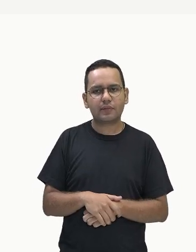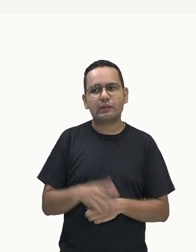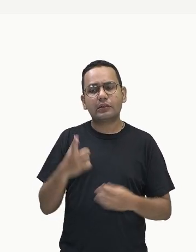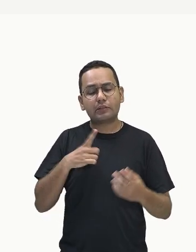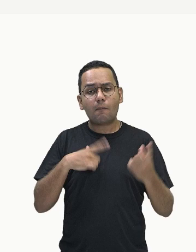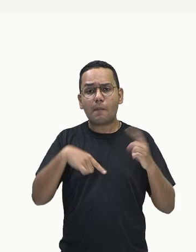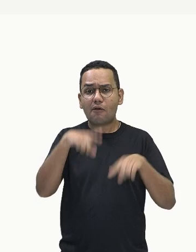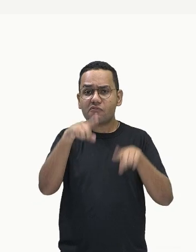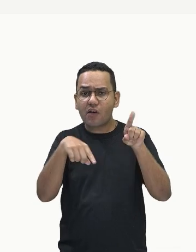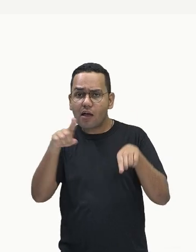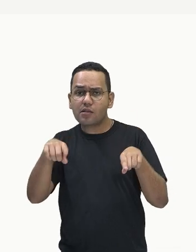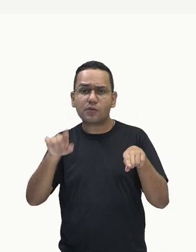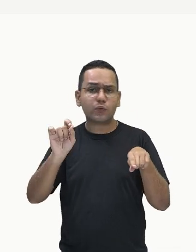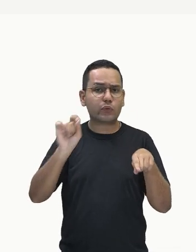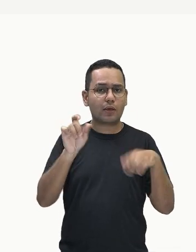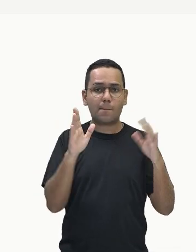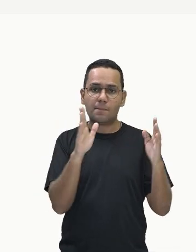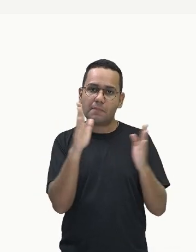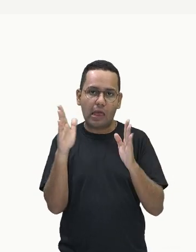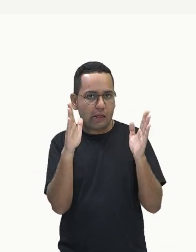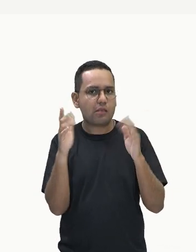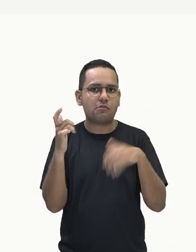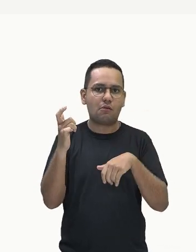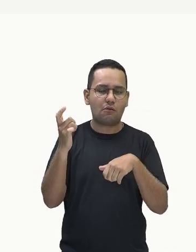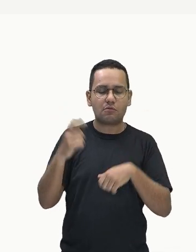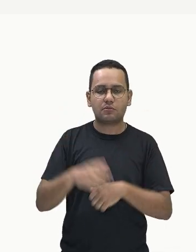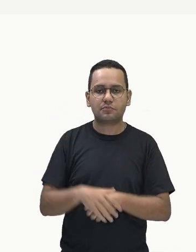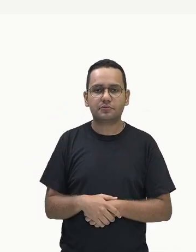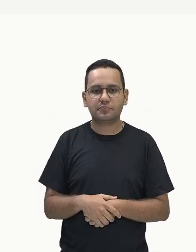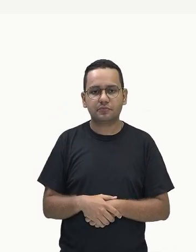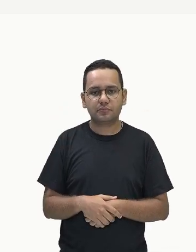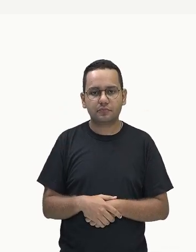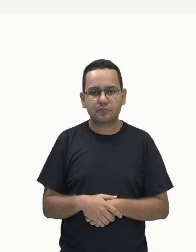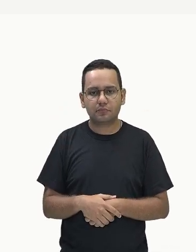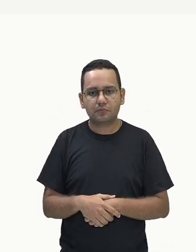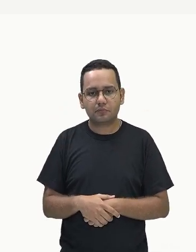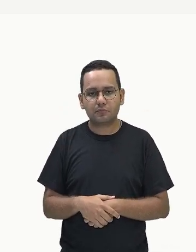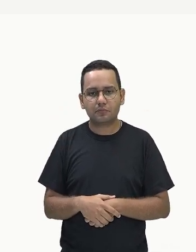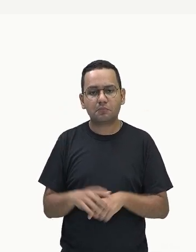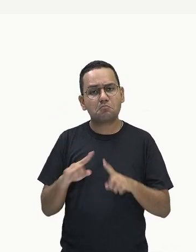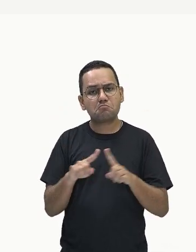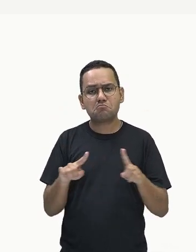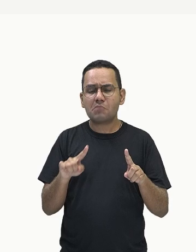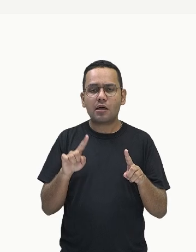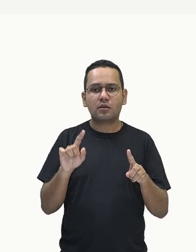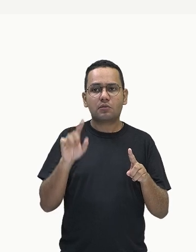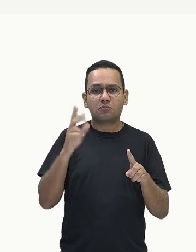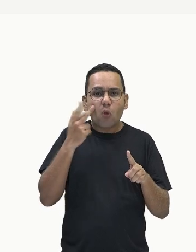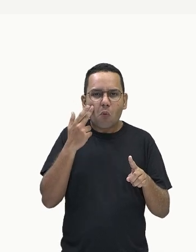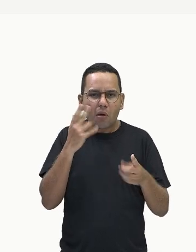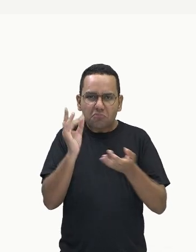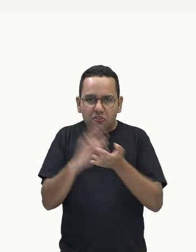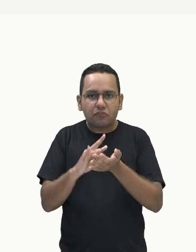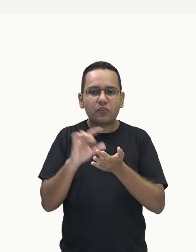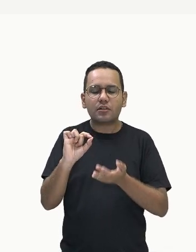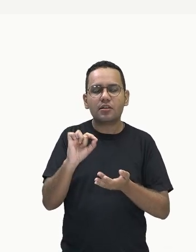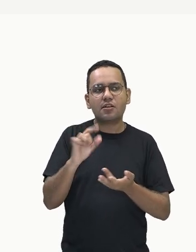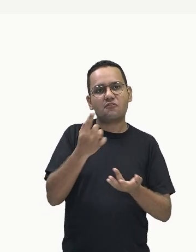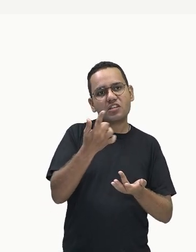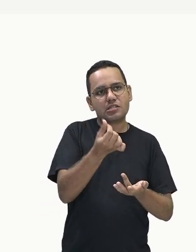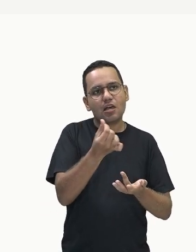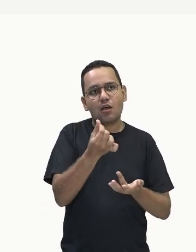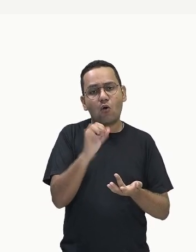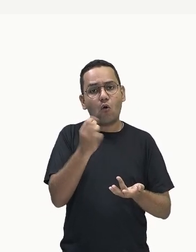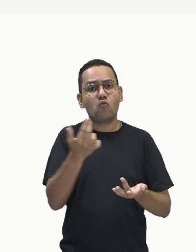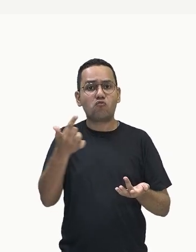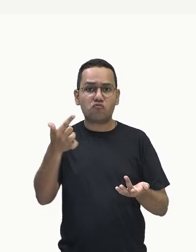variações relacionadas ao tempo, ao período, mas o normal é que tenha ali entre 25, 26, 28 dias. Algumas mulheres